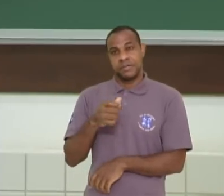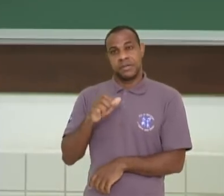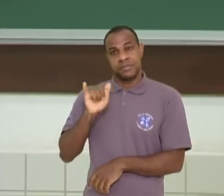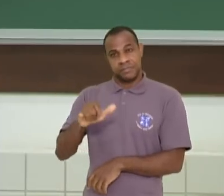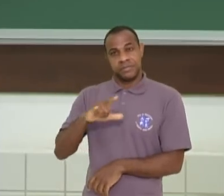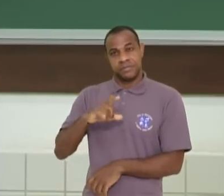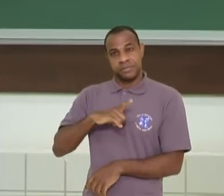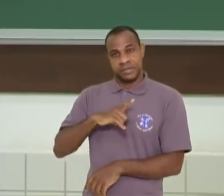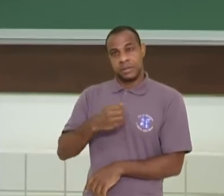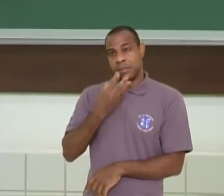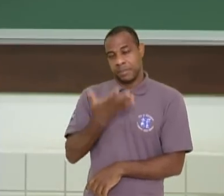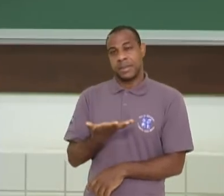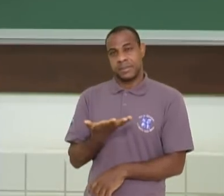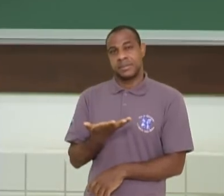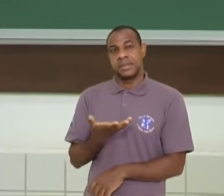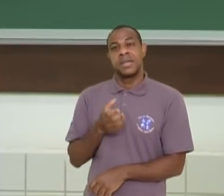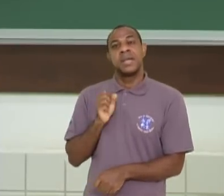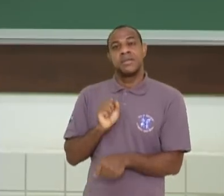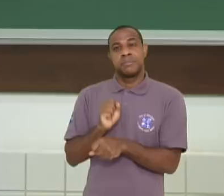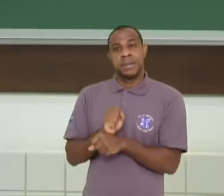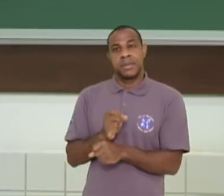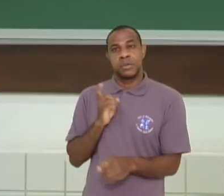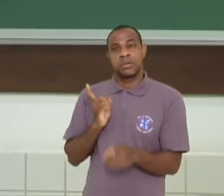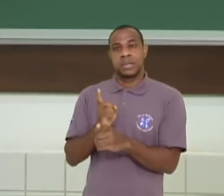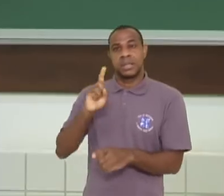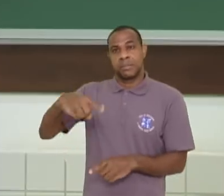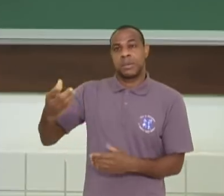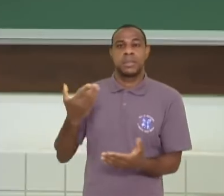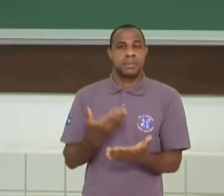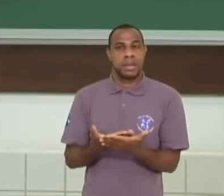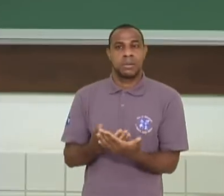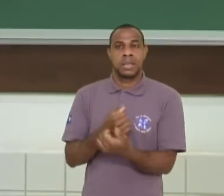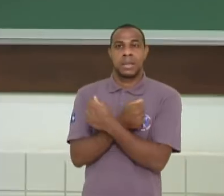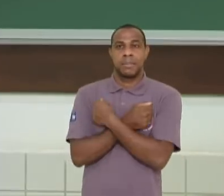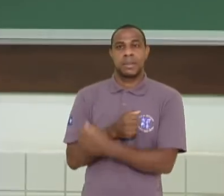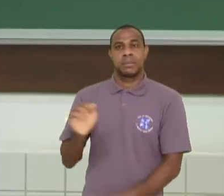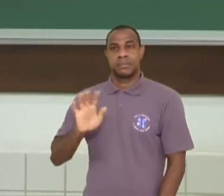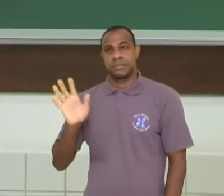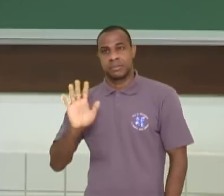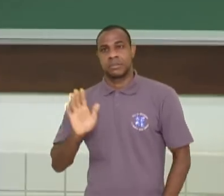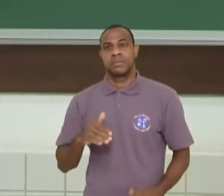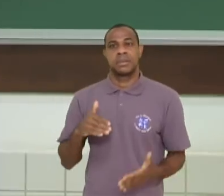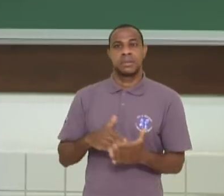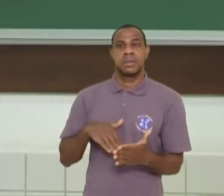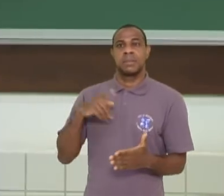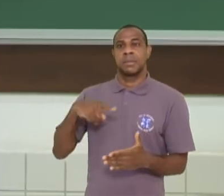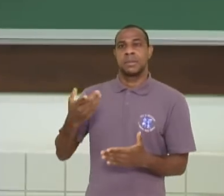espero encontrá-los novamente na nossa próxima aula. Grande abraço a todos e até lá. Tchau, tchau.